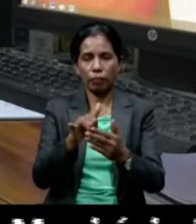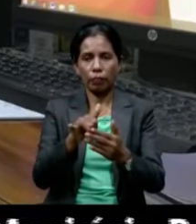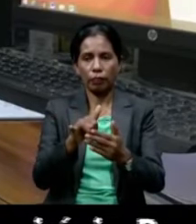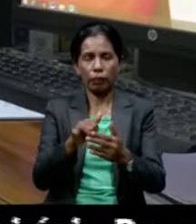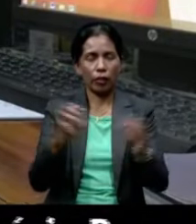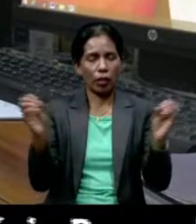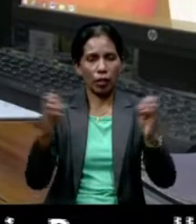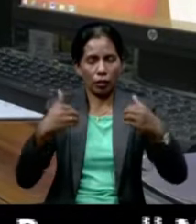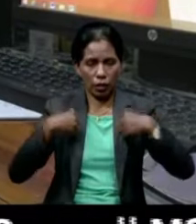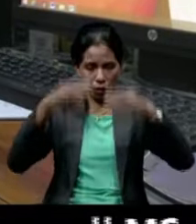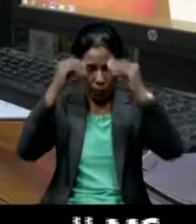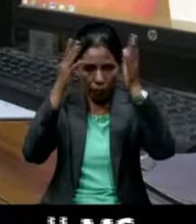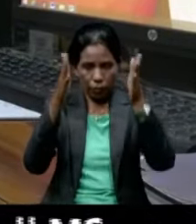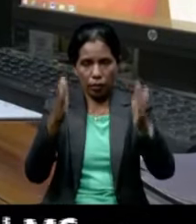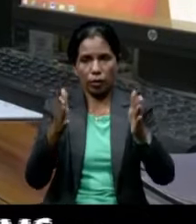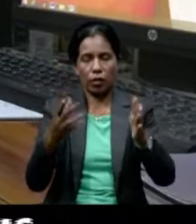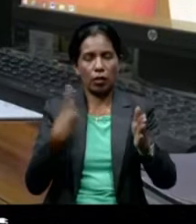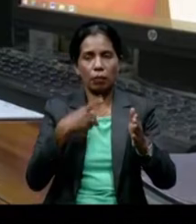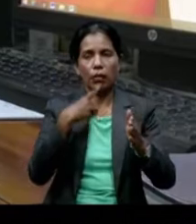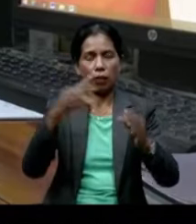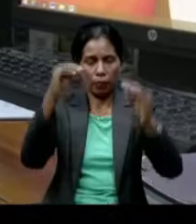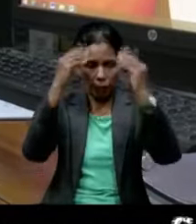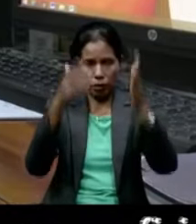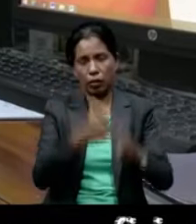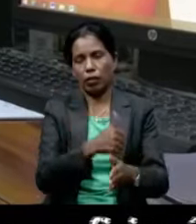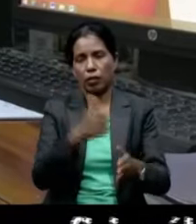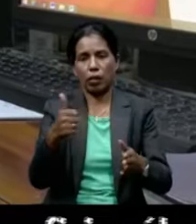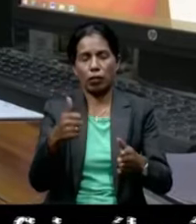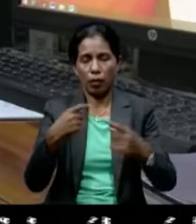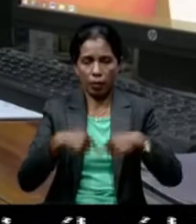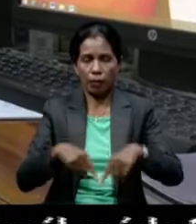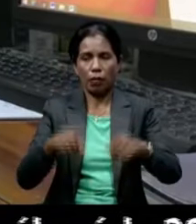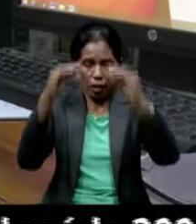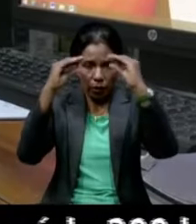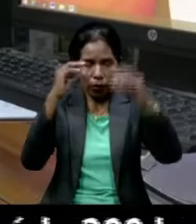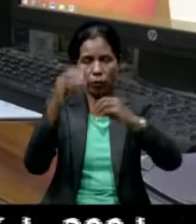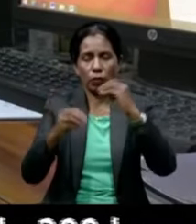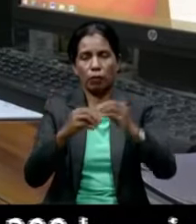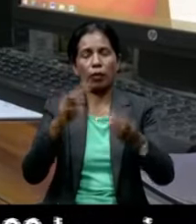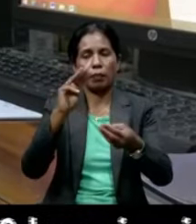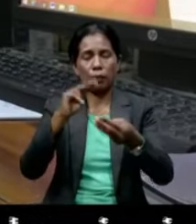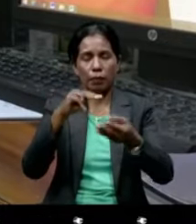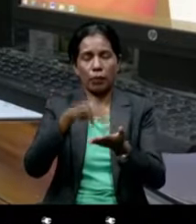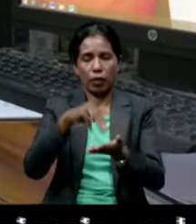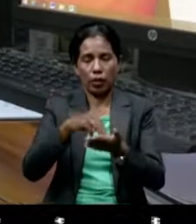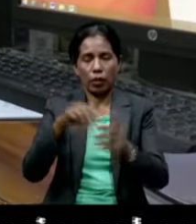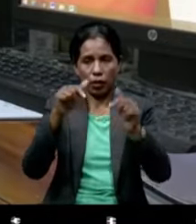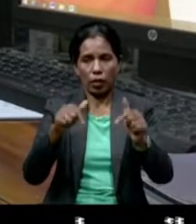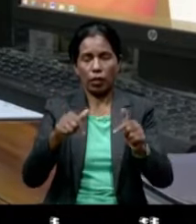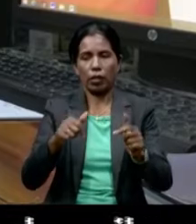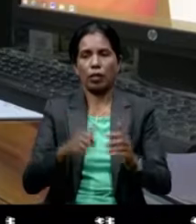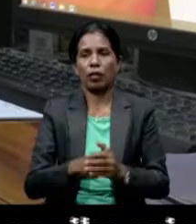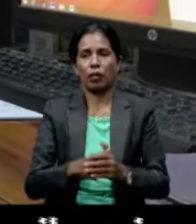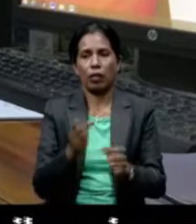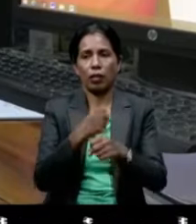minus profesor ami haruka profesor balu nebe hanuring kono pemateri dene halor jumu